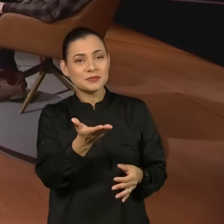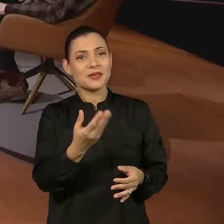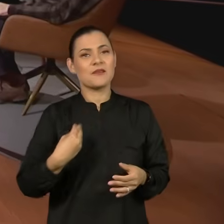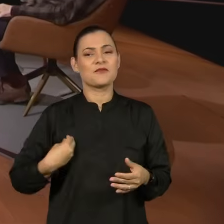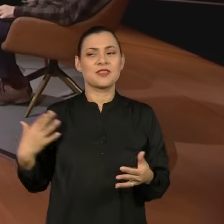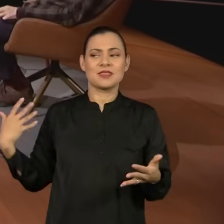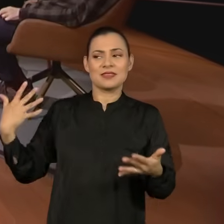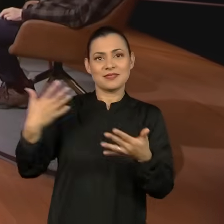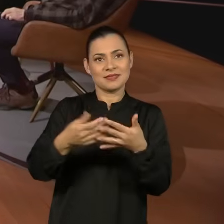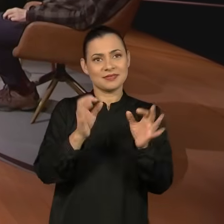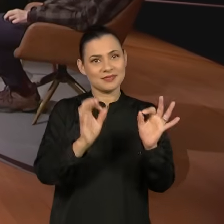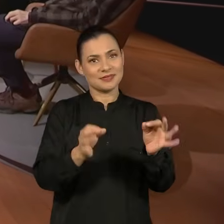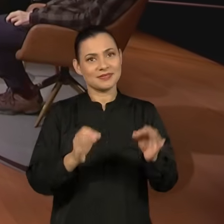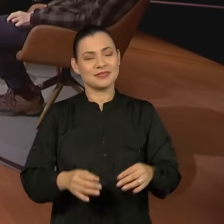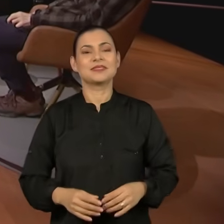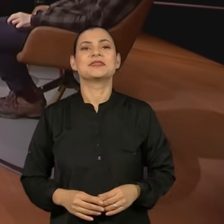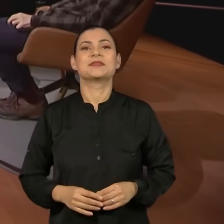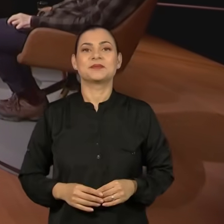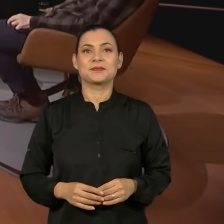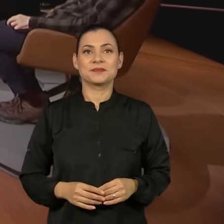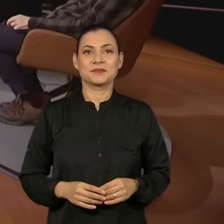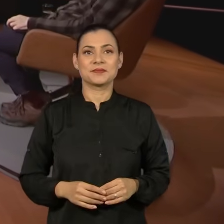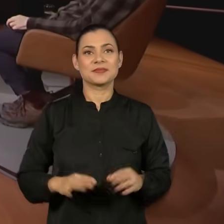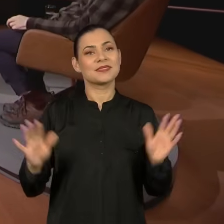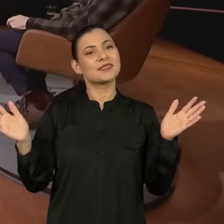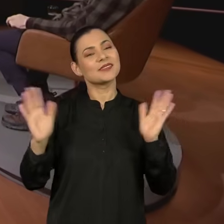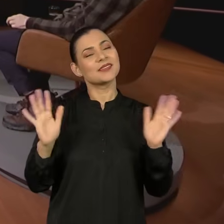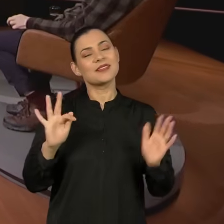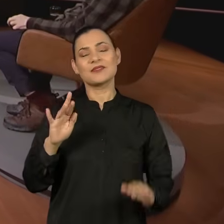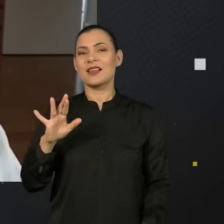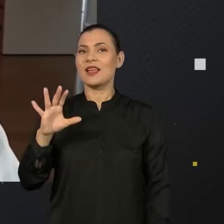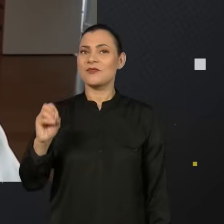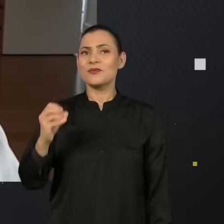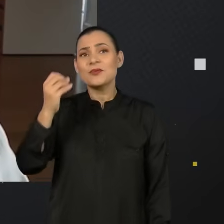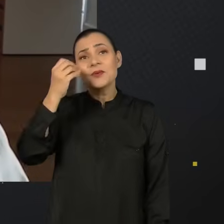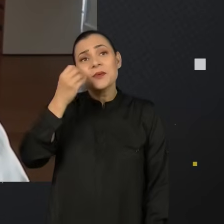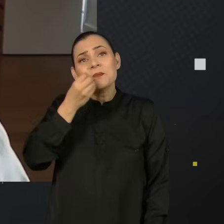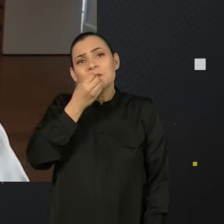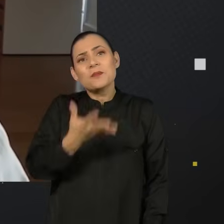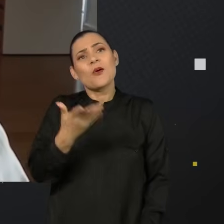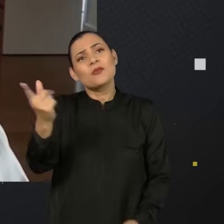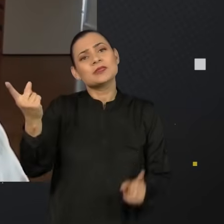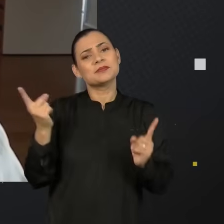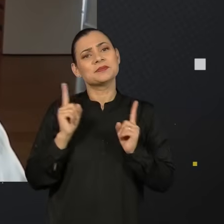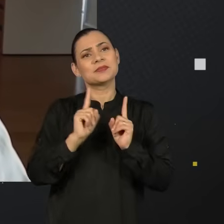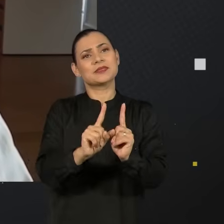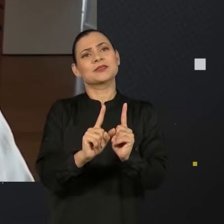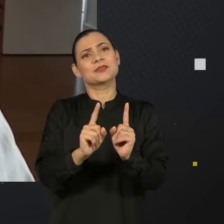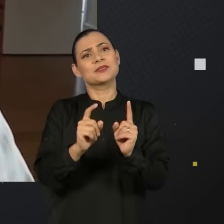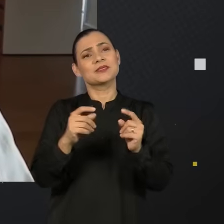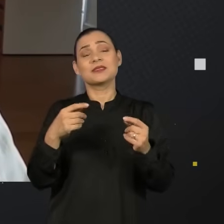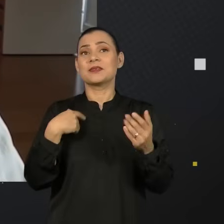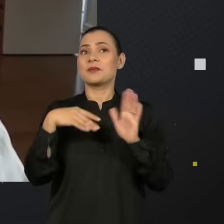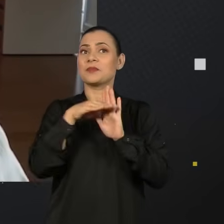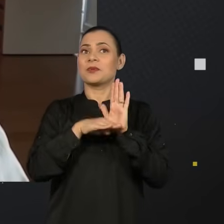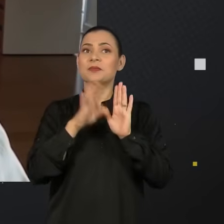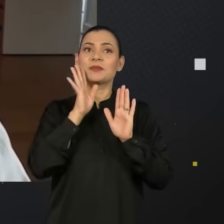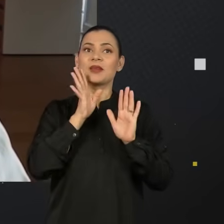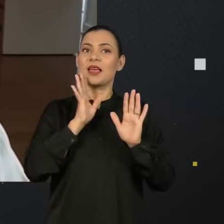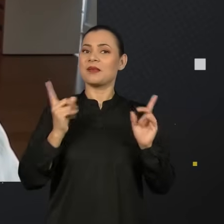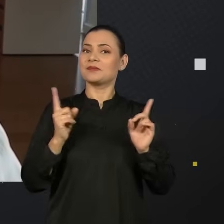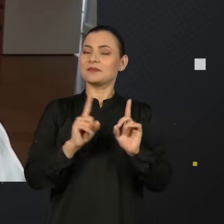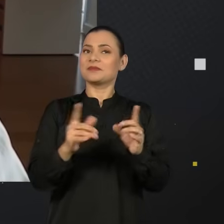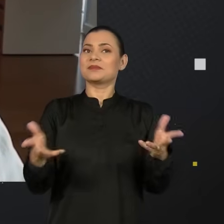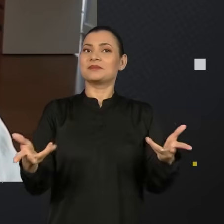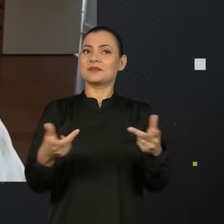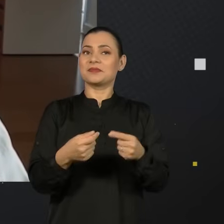toda, eu acho. Sim. Olá, Flávio, querido, estou muito feliz que você está aí no Persona, esse programa tão bacana.